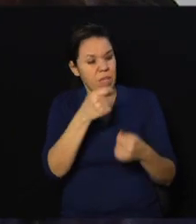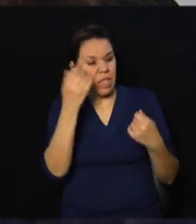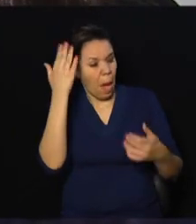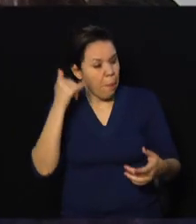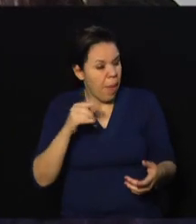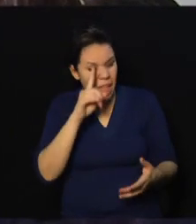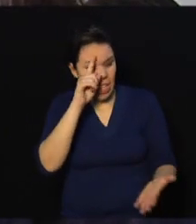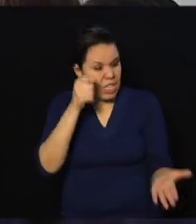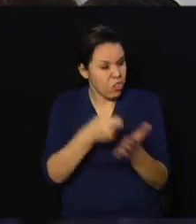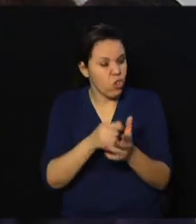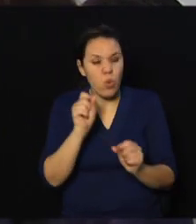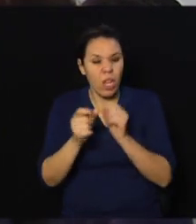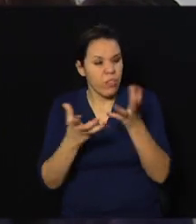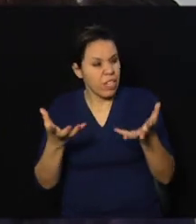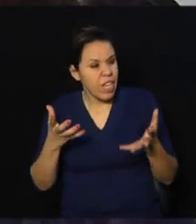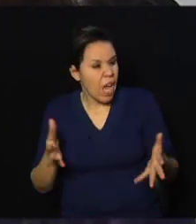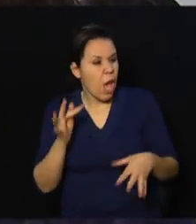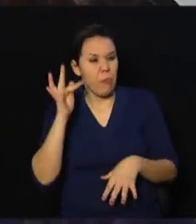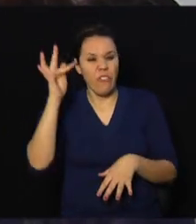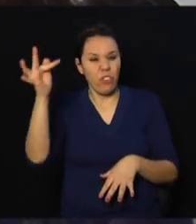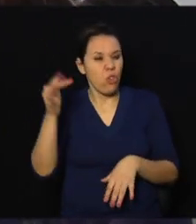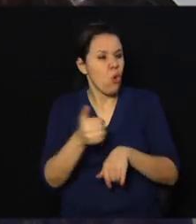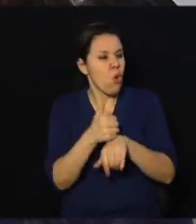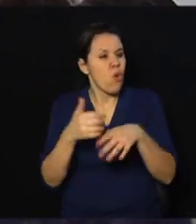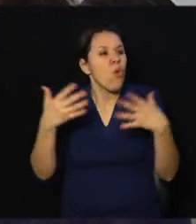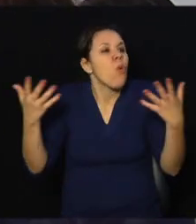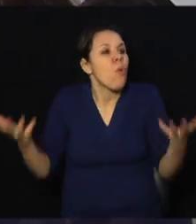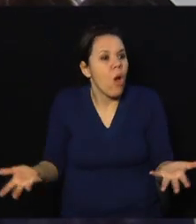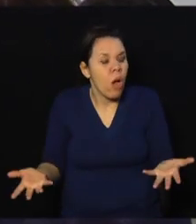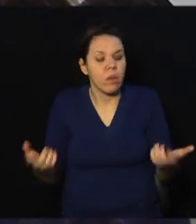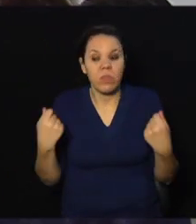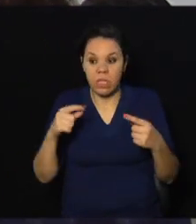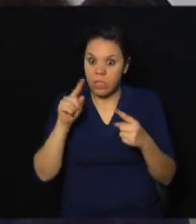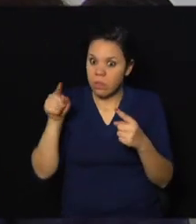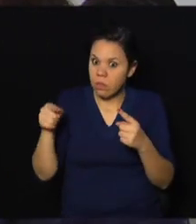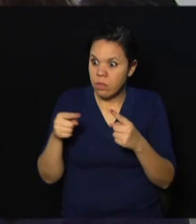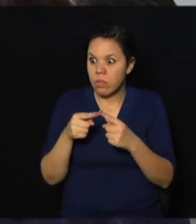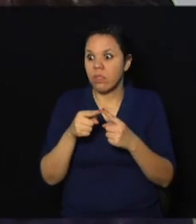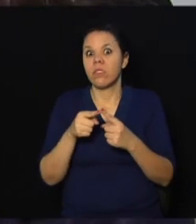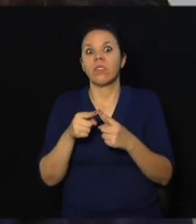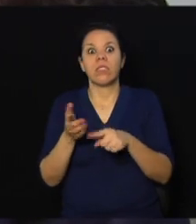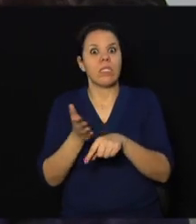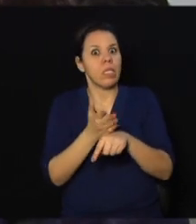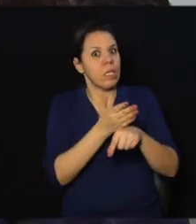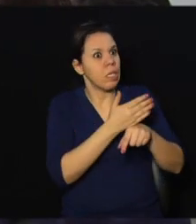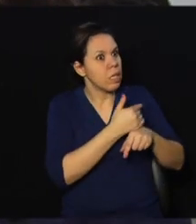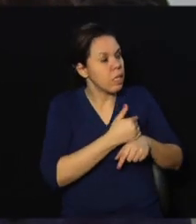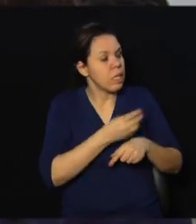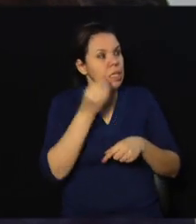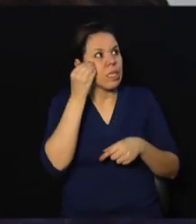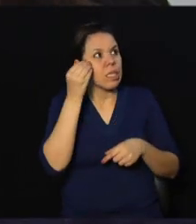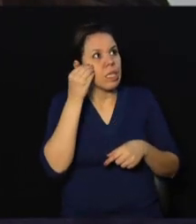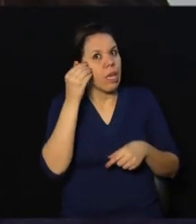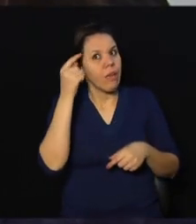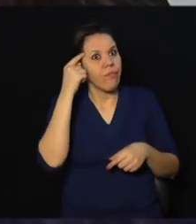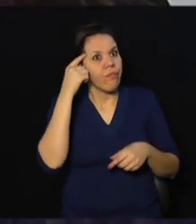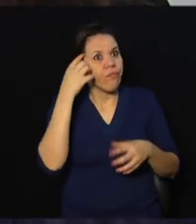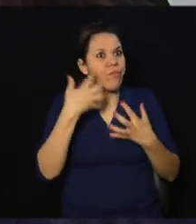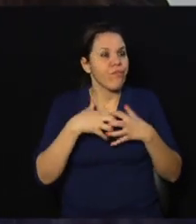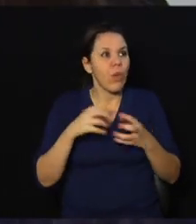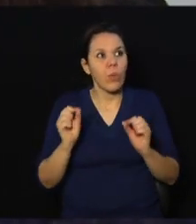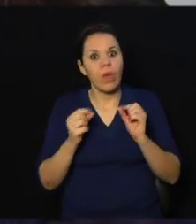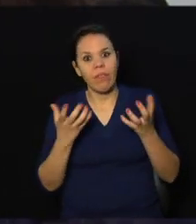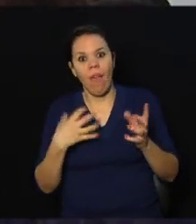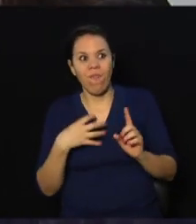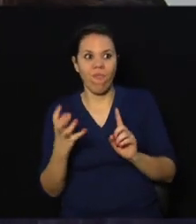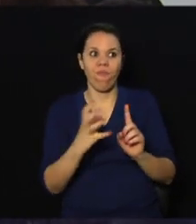que carreira querem seguir, né? E buscam cada vez mais atingir esse objetivo o quanto antes, né? Então, além dessa